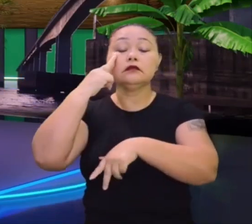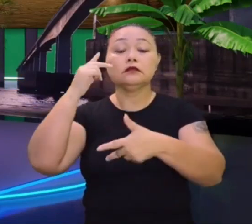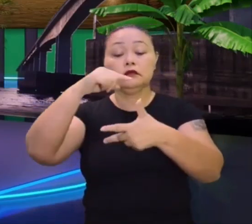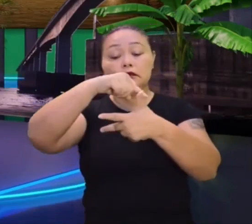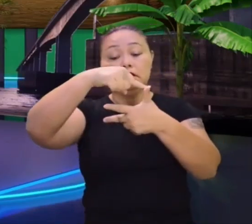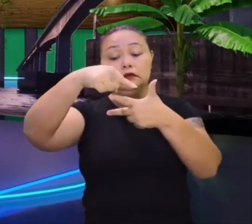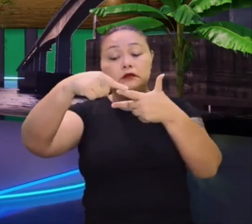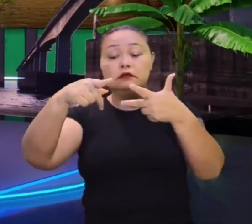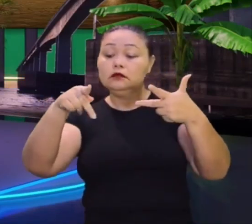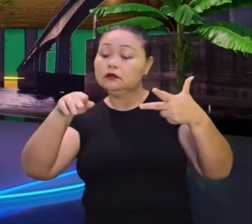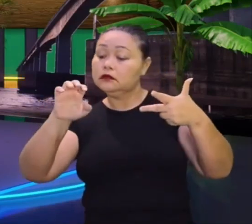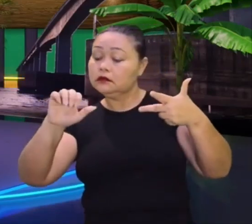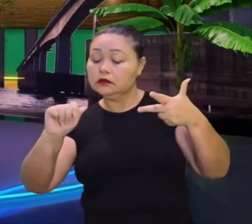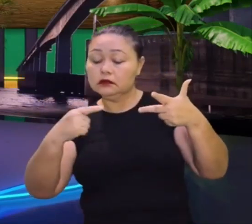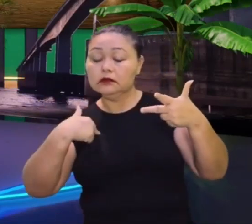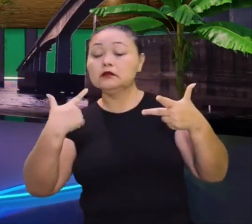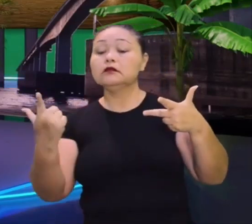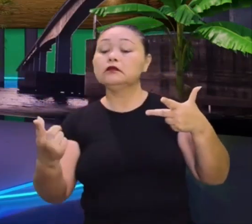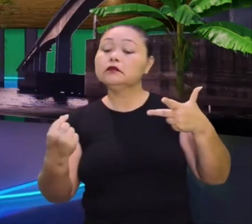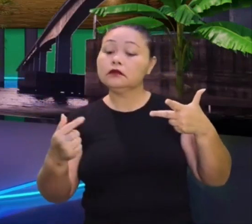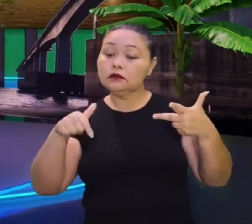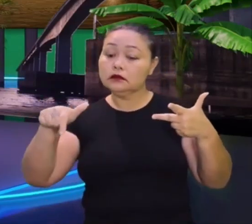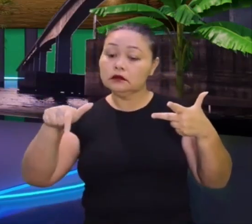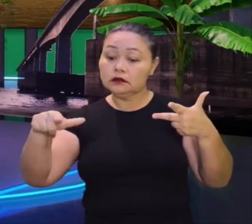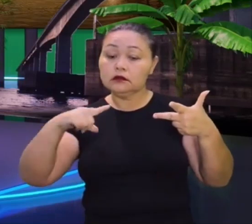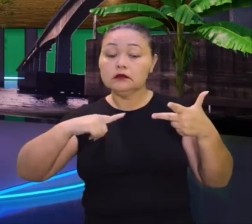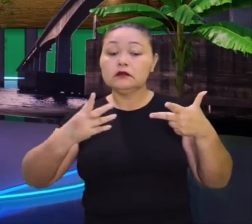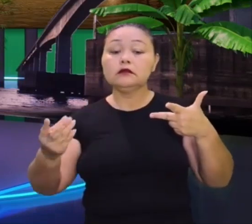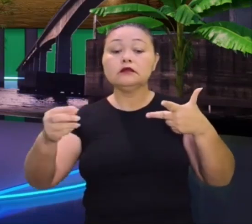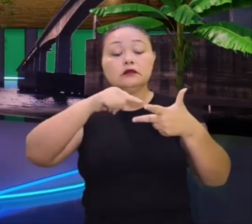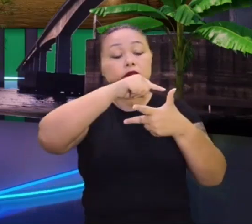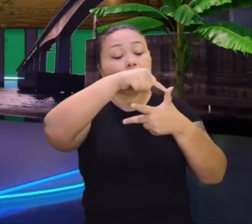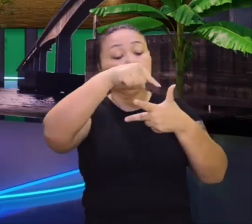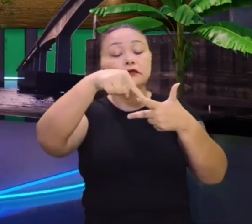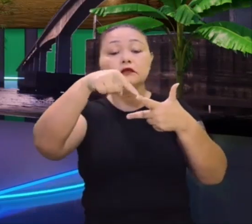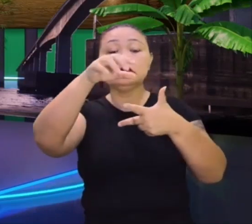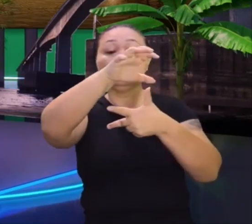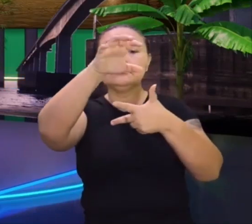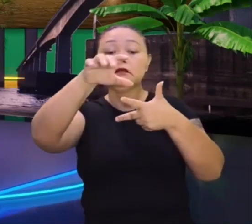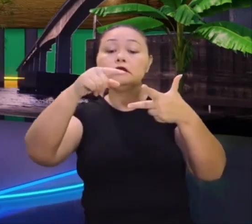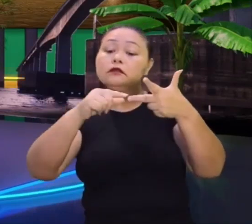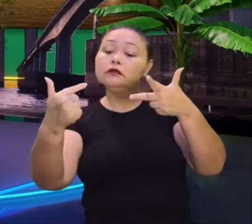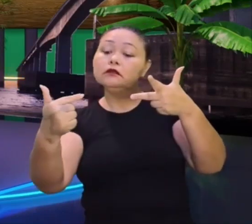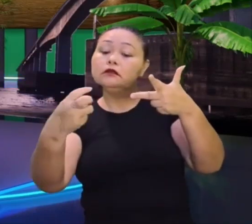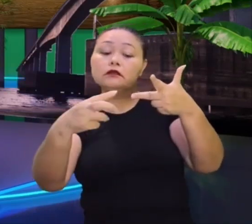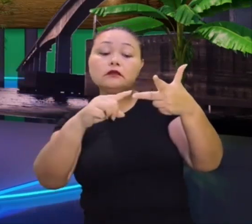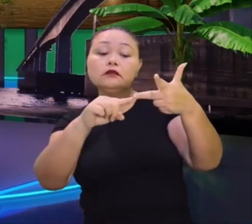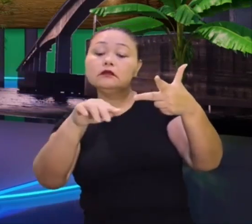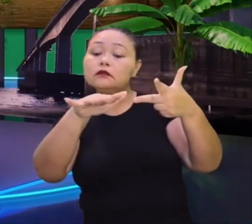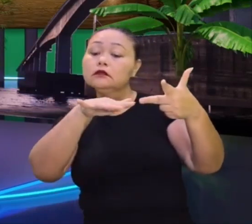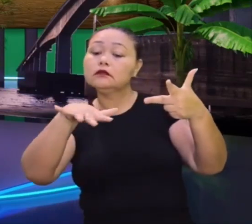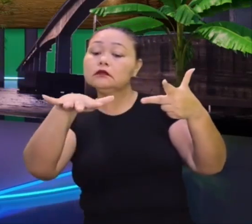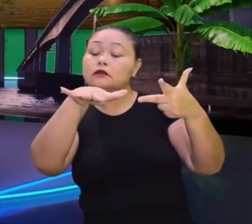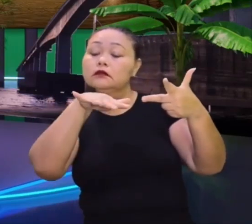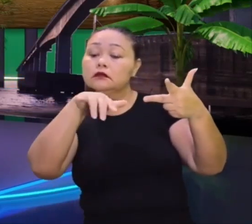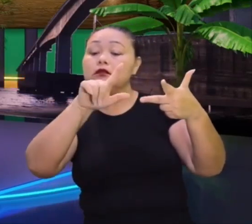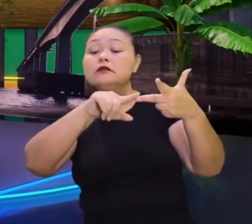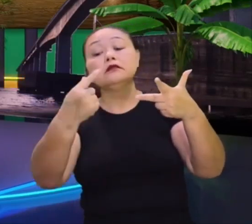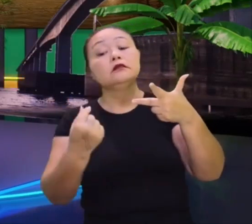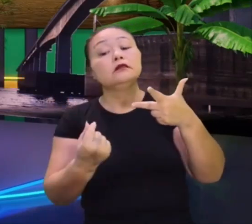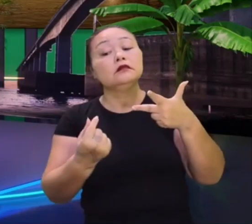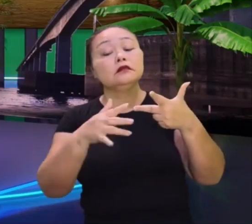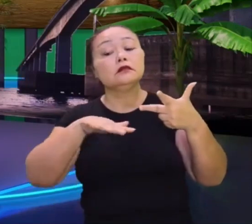que é a população economicamente ativa, está presente aí no setor terciário da economia. Não é isso,